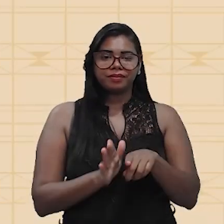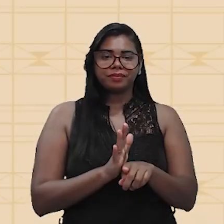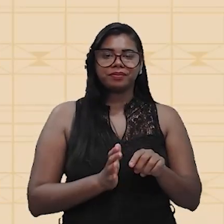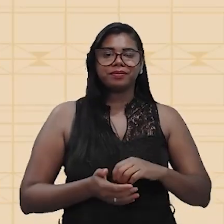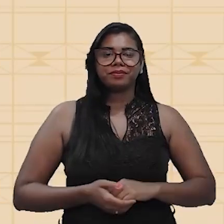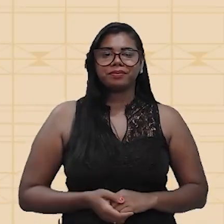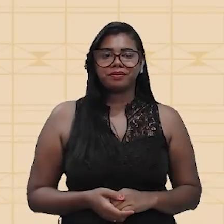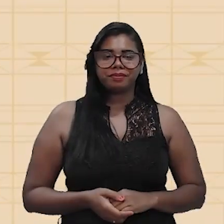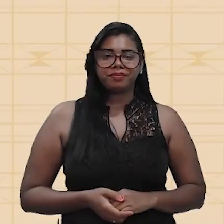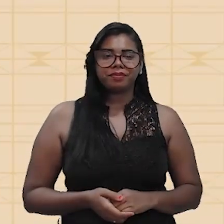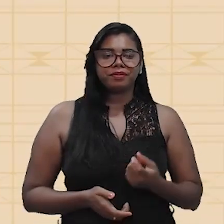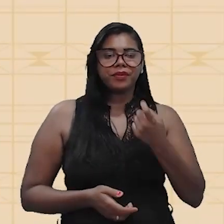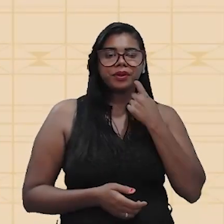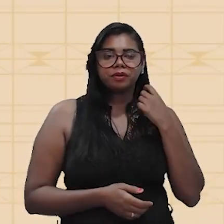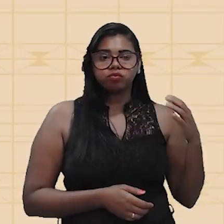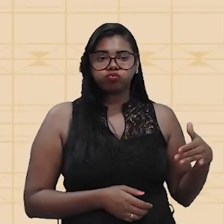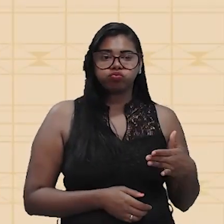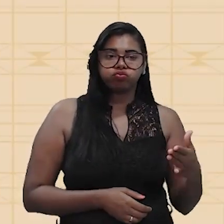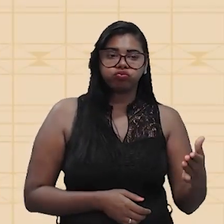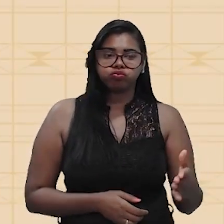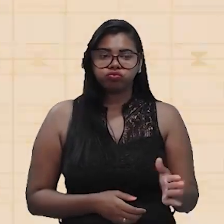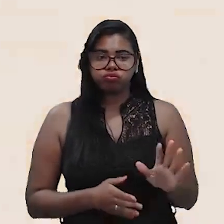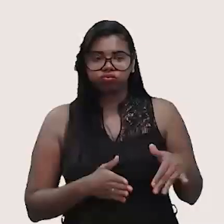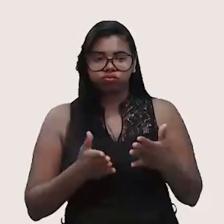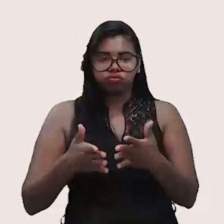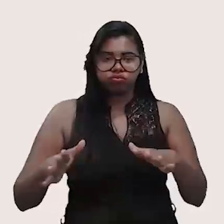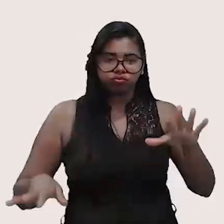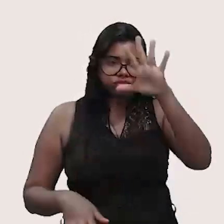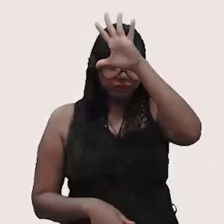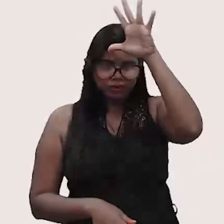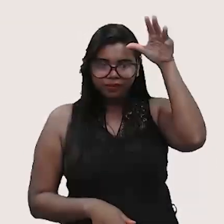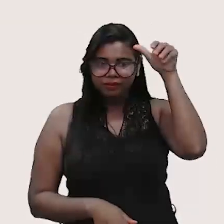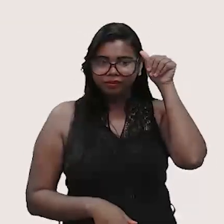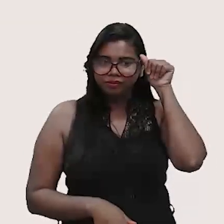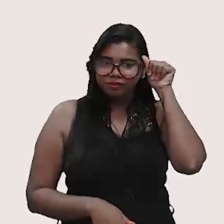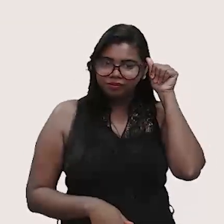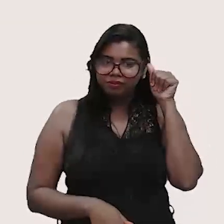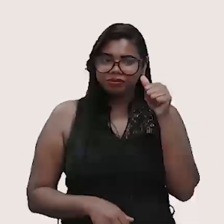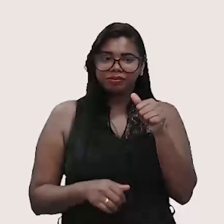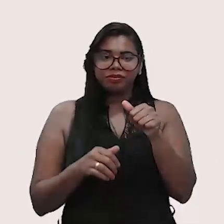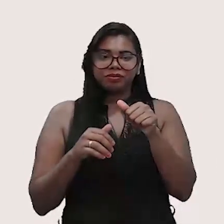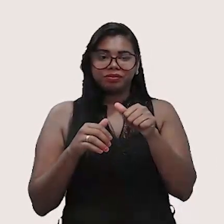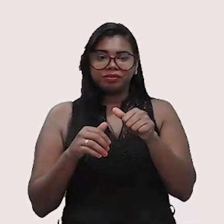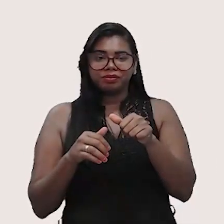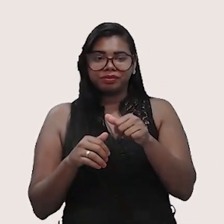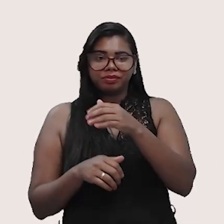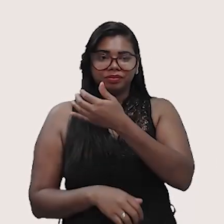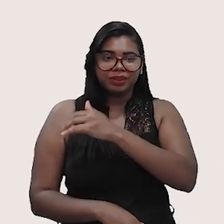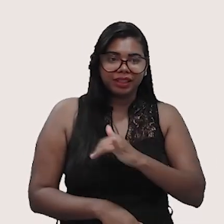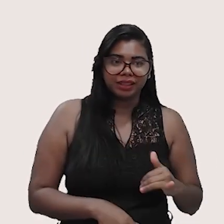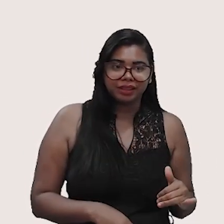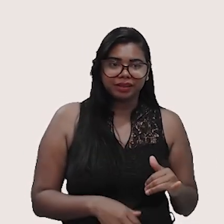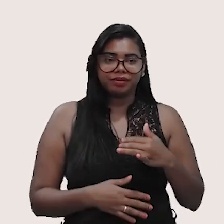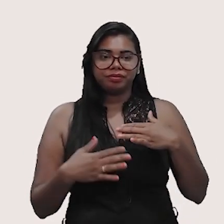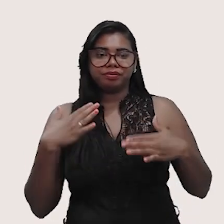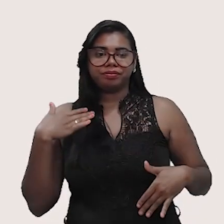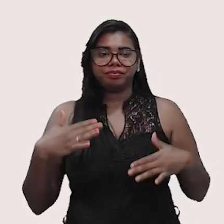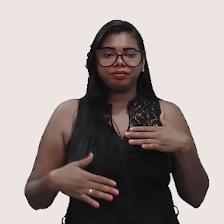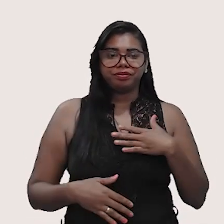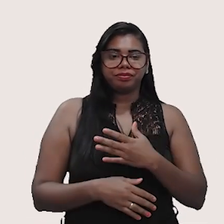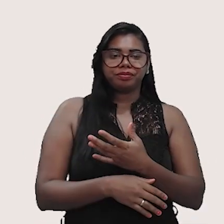nas águas amazônicas, e ele é capaz de produzir descargas elétricas, elevando pela ação das suas células musculares, chamada